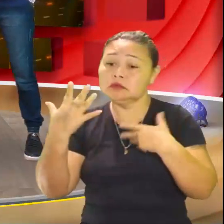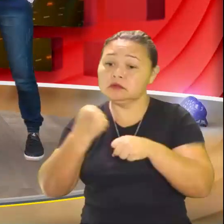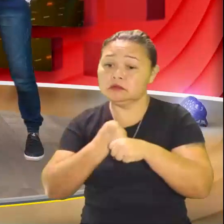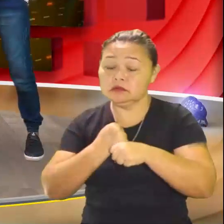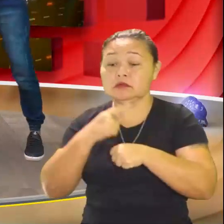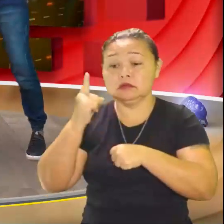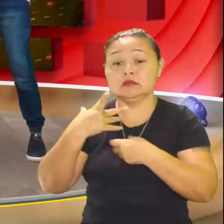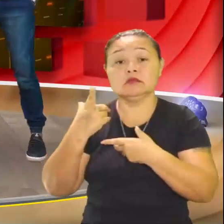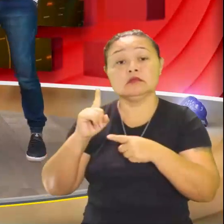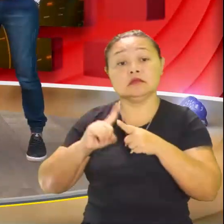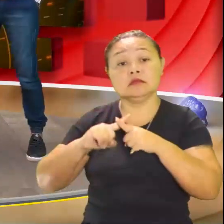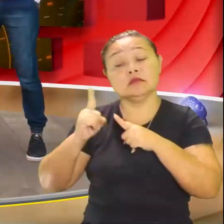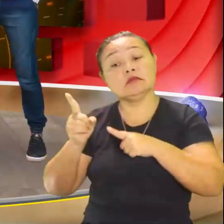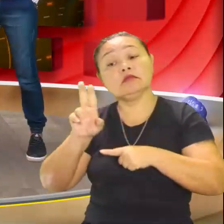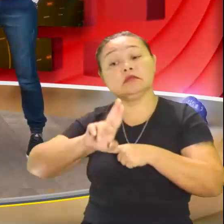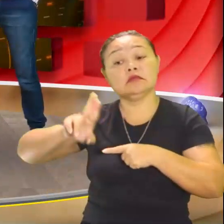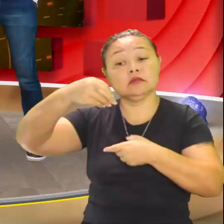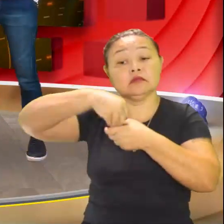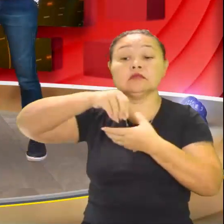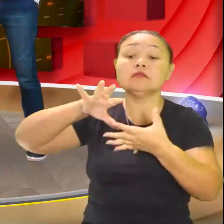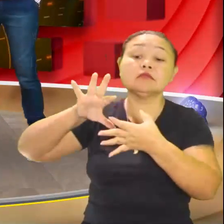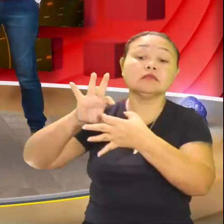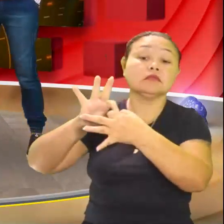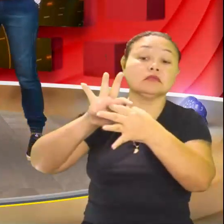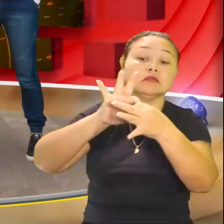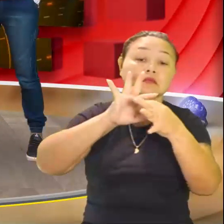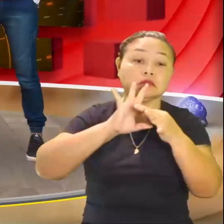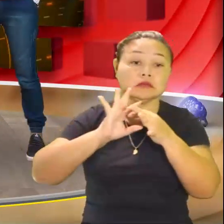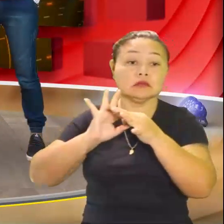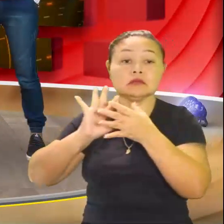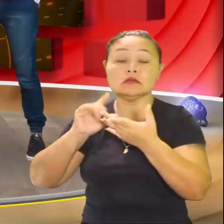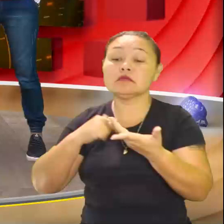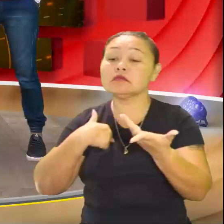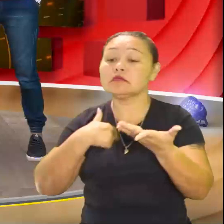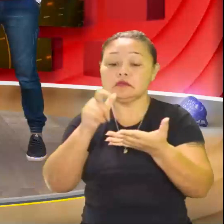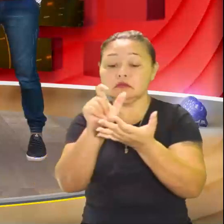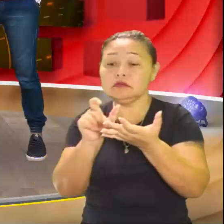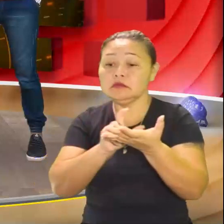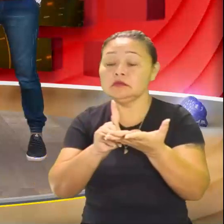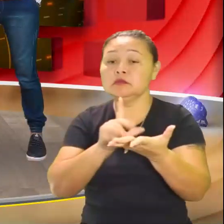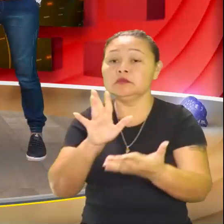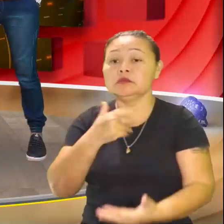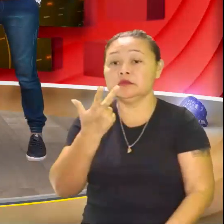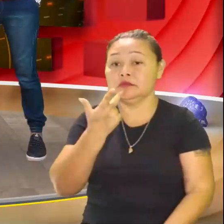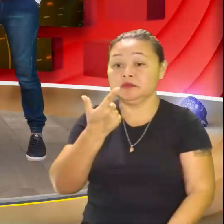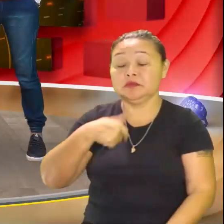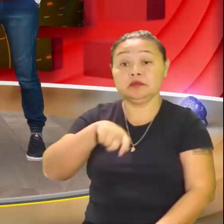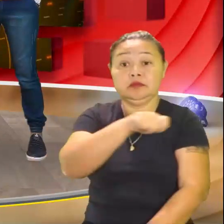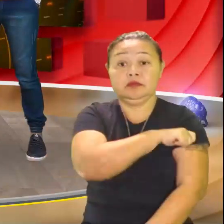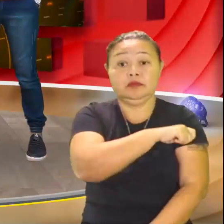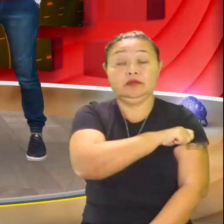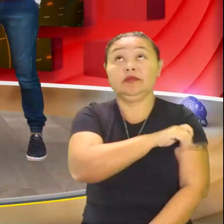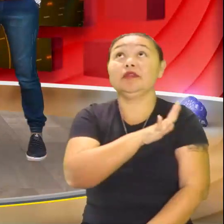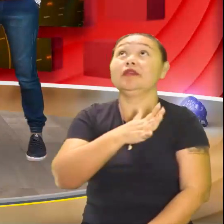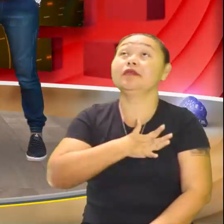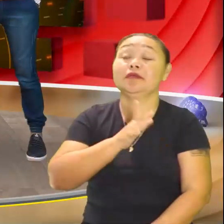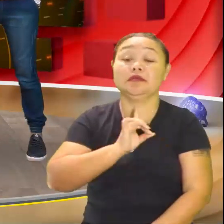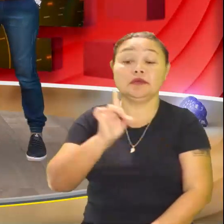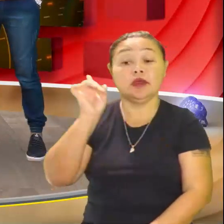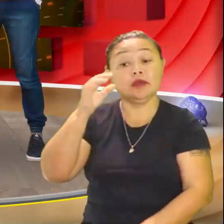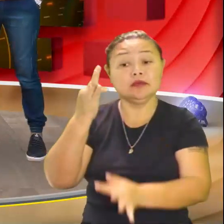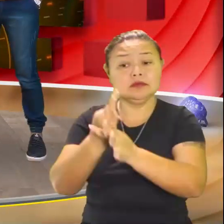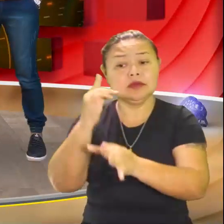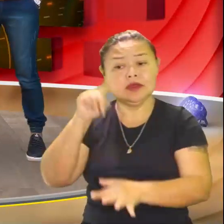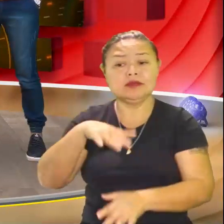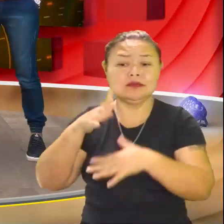cálculos são matemáticos, só que, claro, por dentro de um contexto, aí, né? De uma interpretação toda. Falou isso, teve um filme assim, ai meu Deus, a física